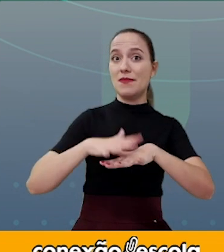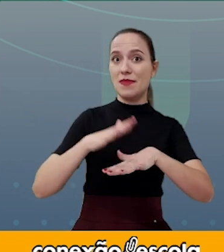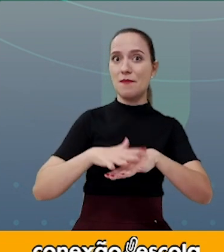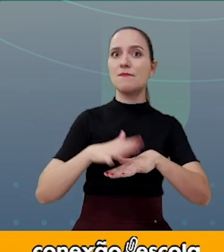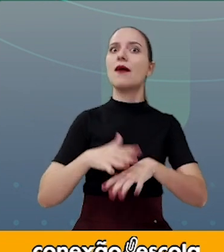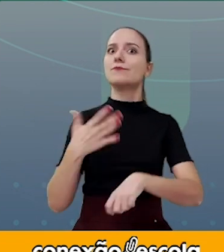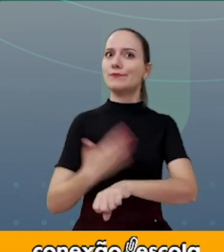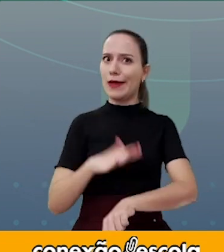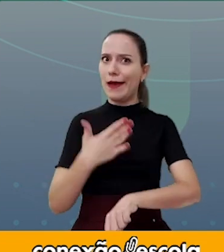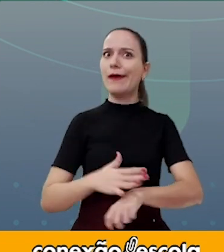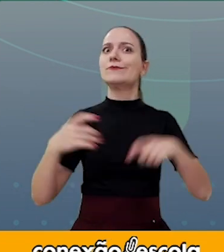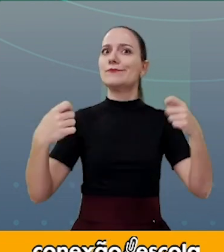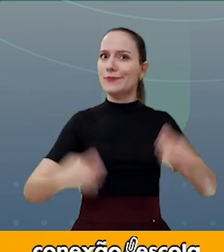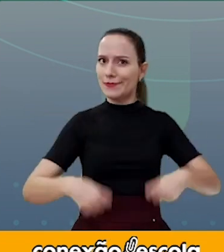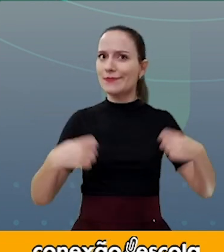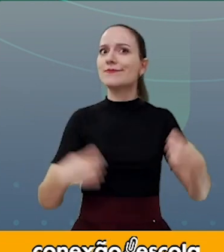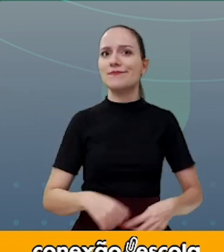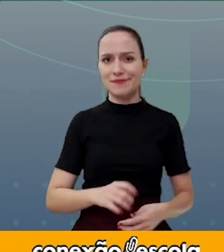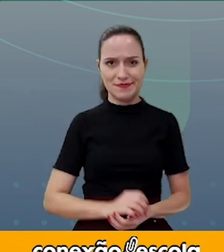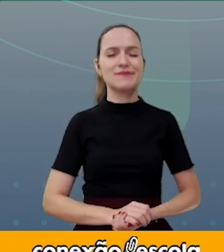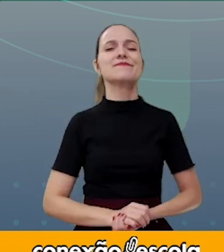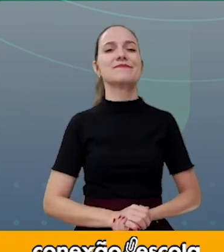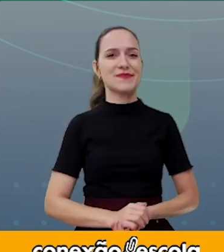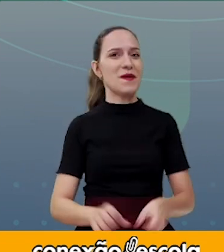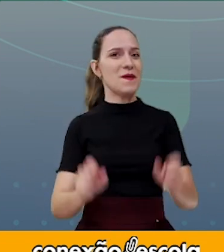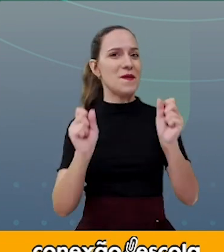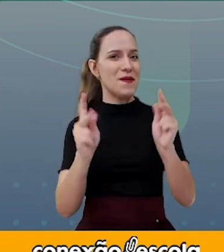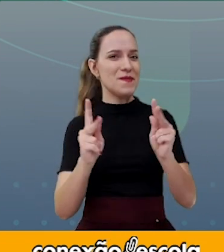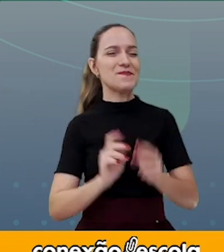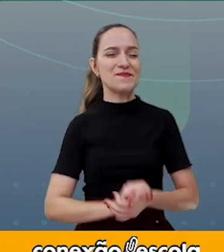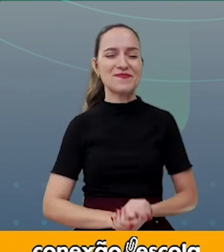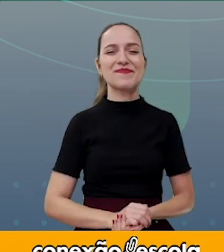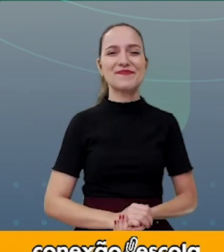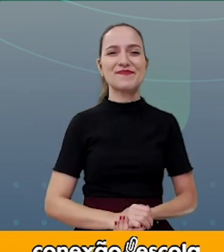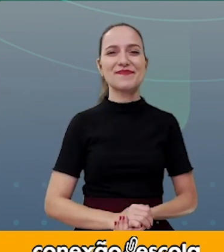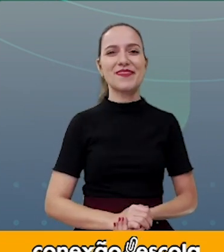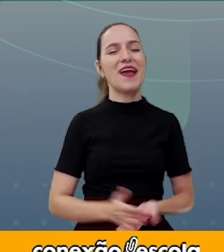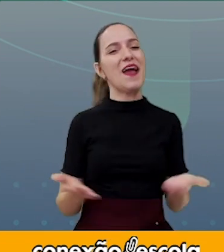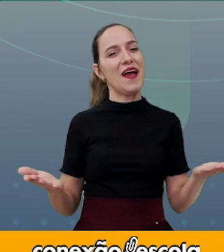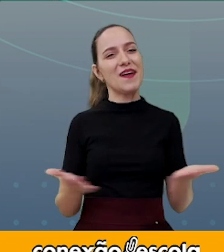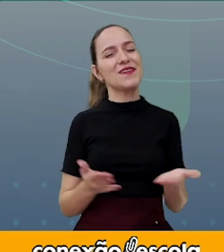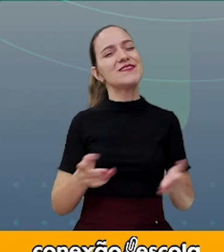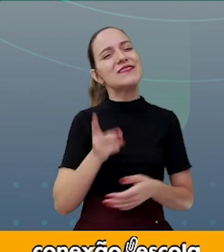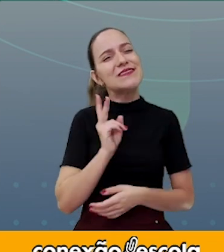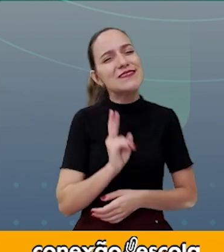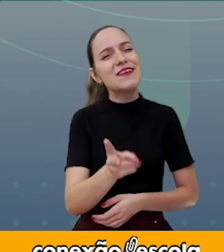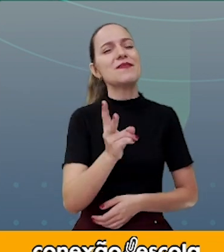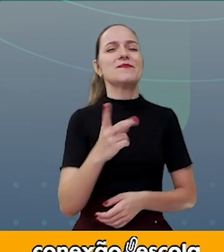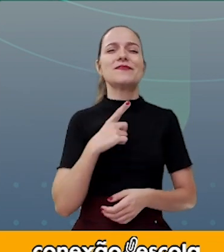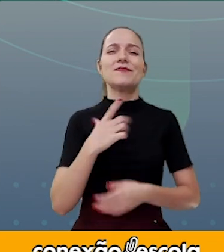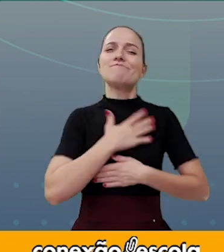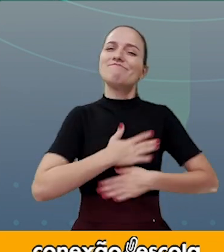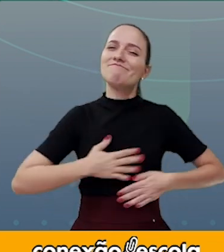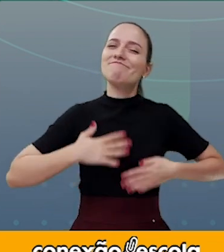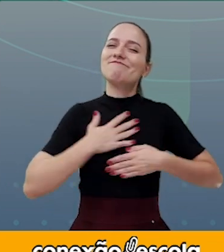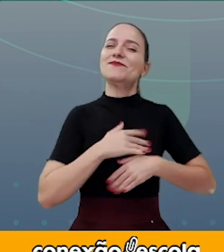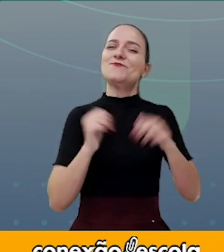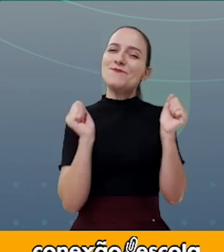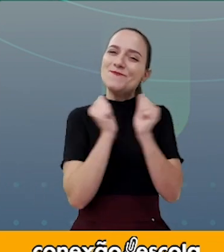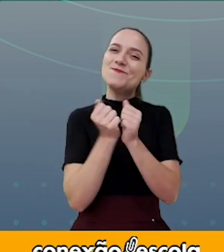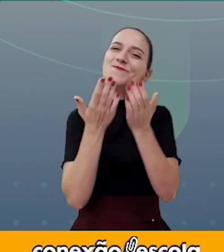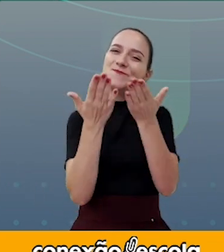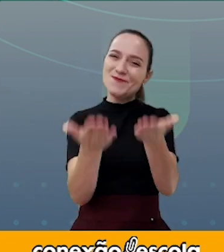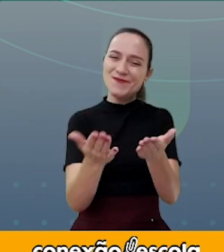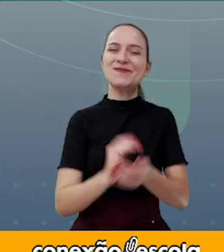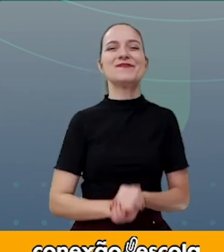sem prática não é matemática, certo? Para mim é sempre um prazer estar aqui com